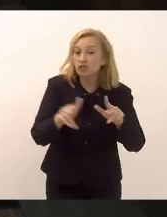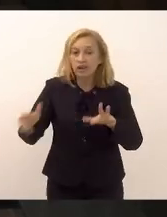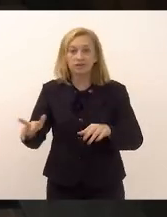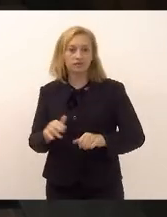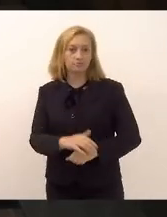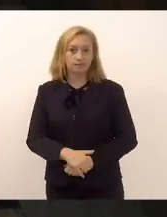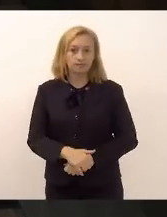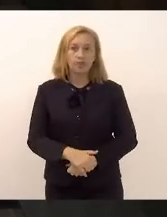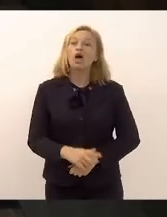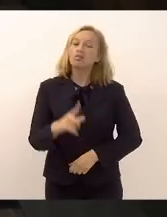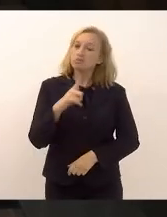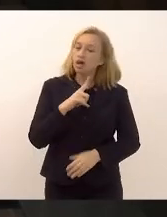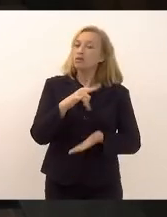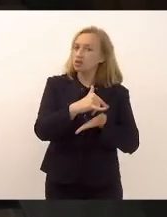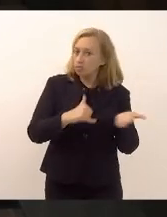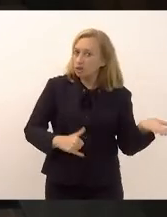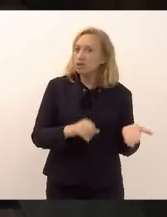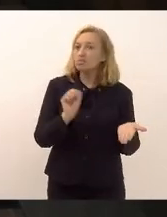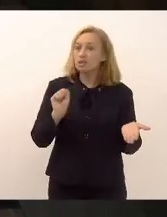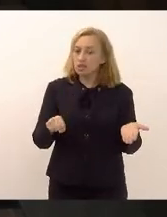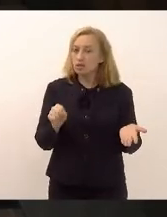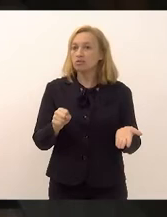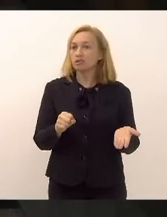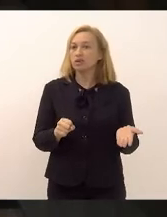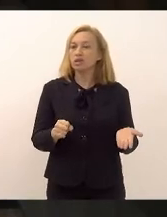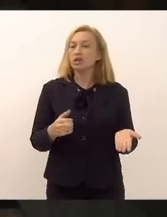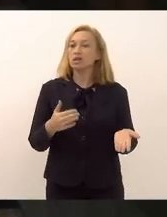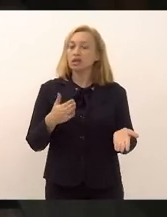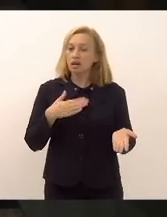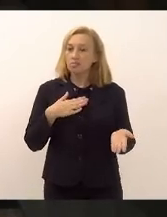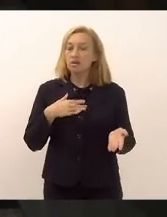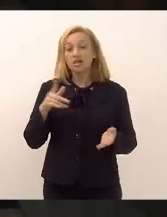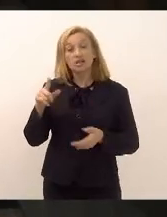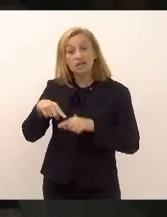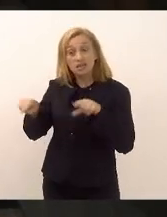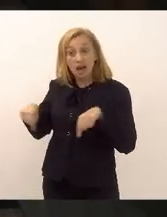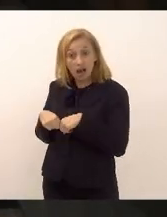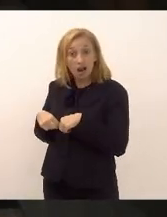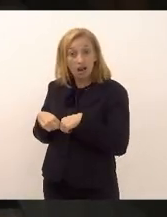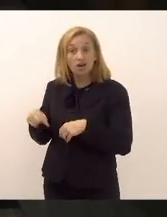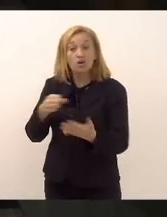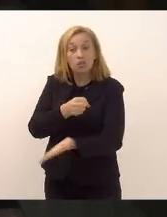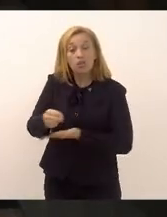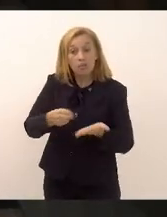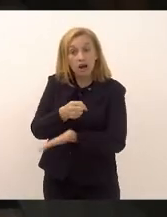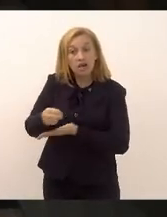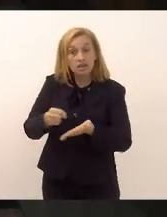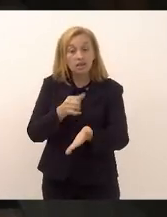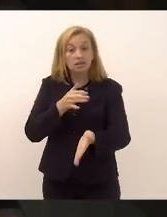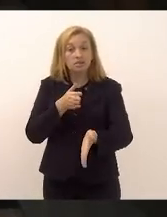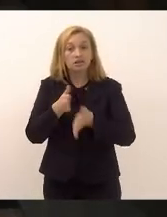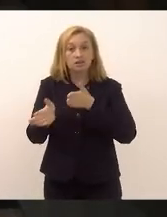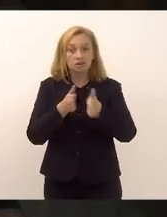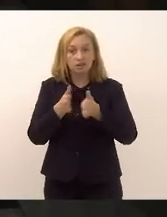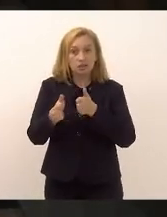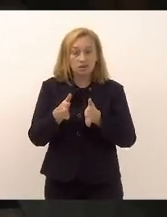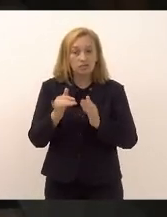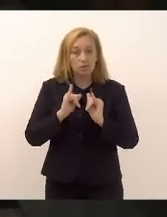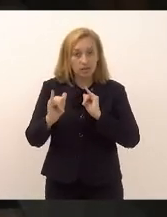diferentes. Eu tenho essa documentação no meu gabinete, arquivada, conseguida com base na Lei de Acesso à Informação.